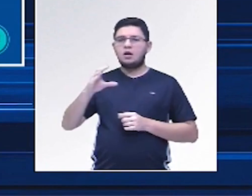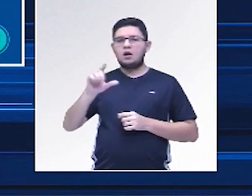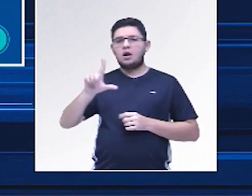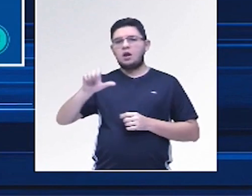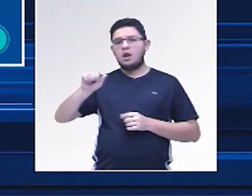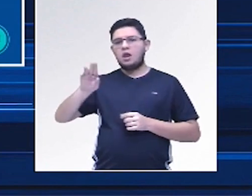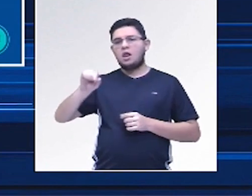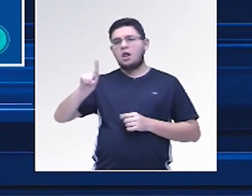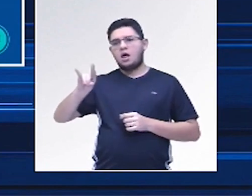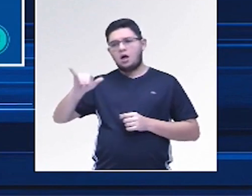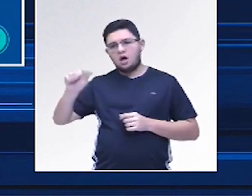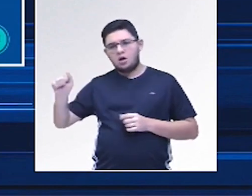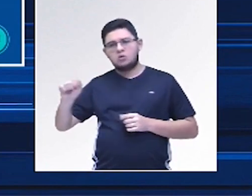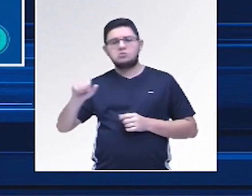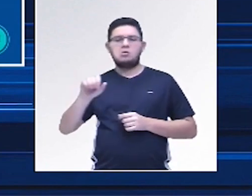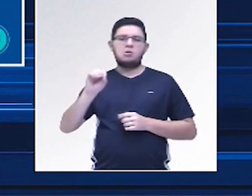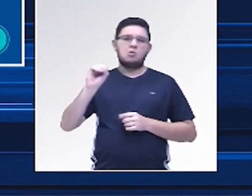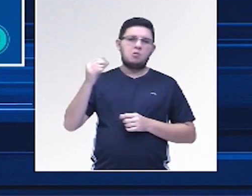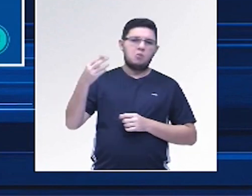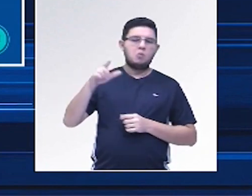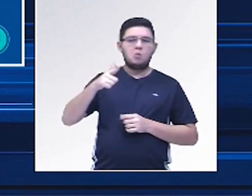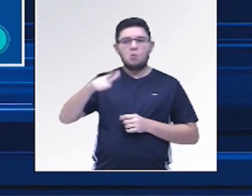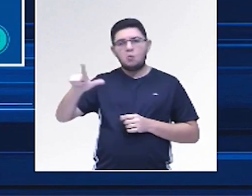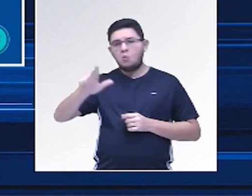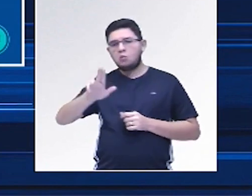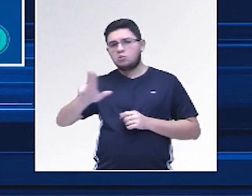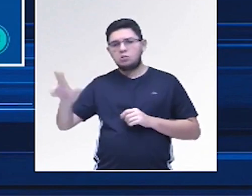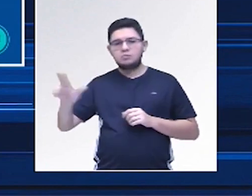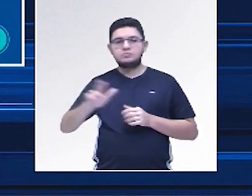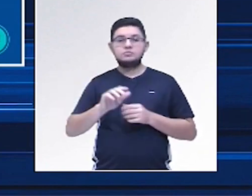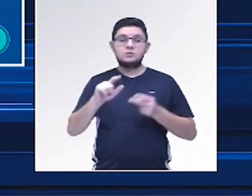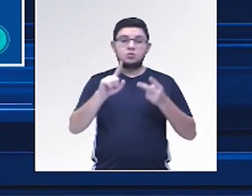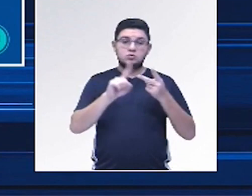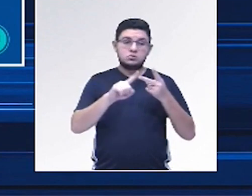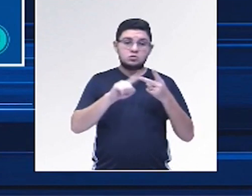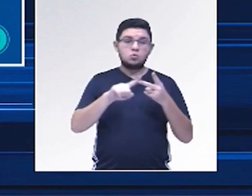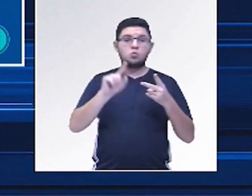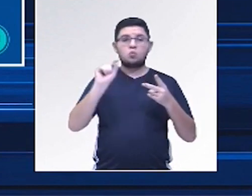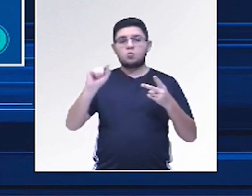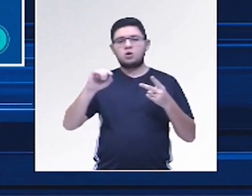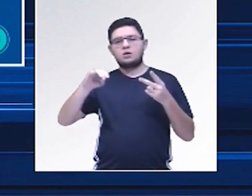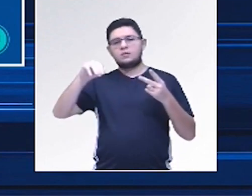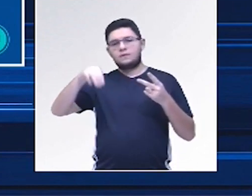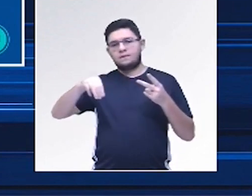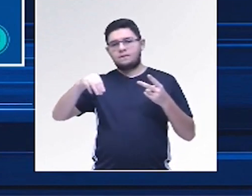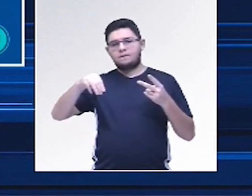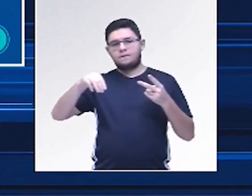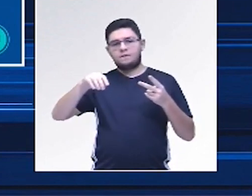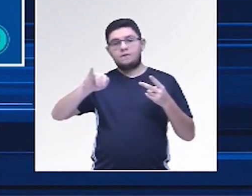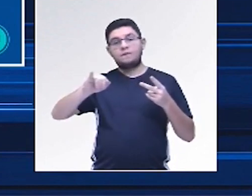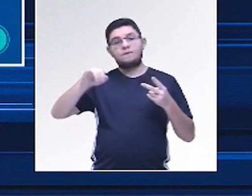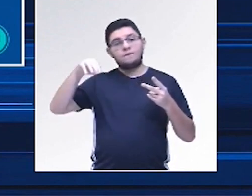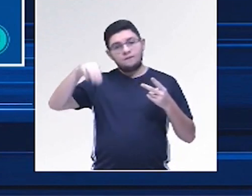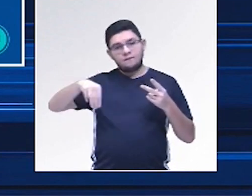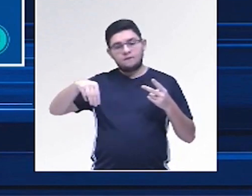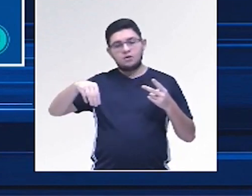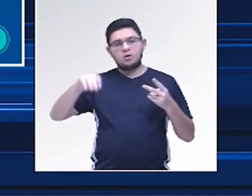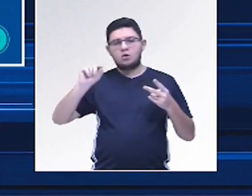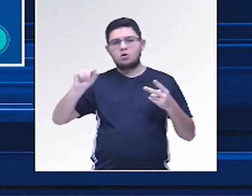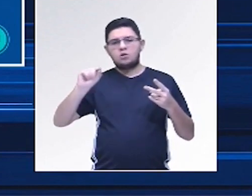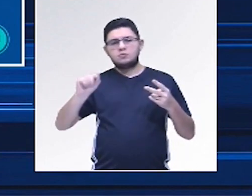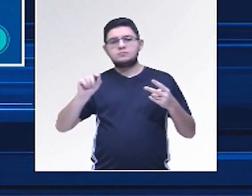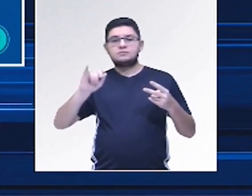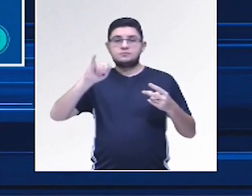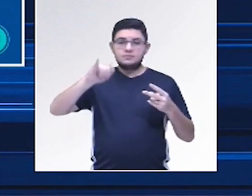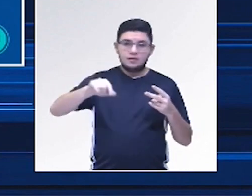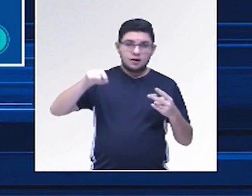Meu nome é... Ou você pode falar também direto, né, o pronome com o verbo to be na forma contraída.